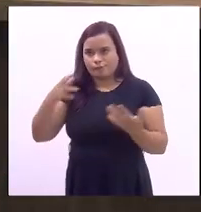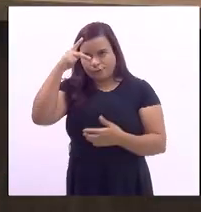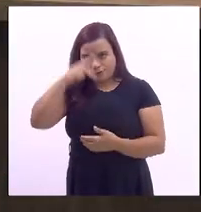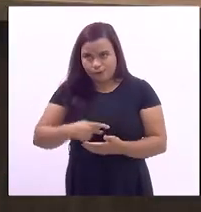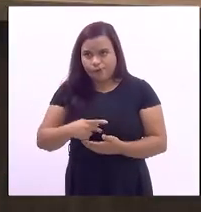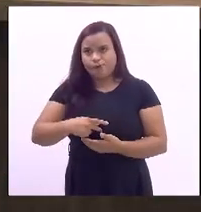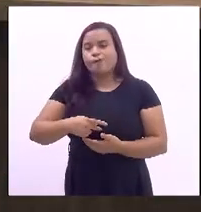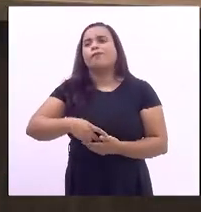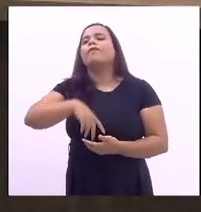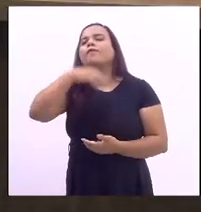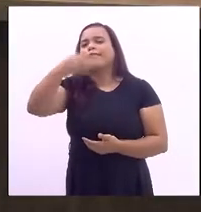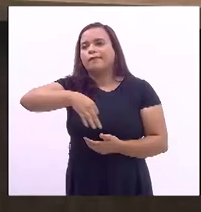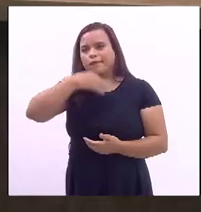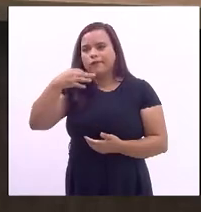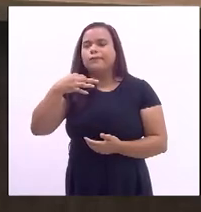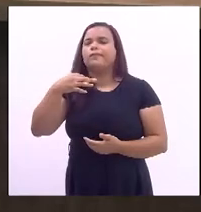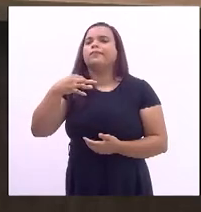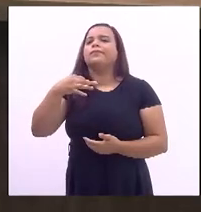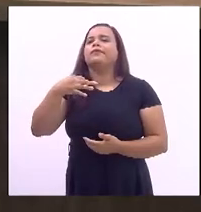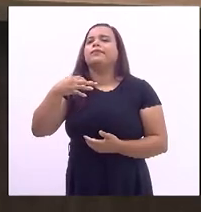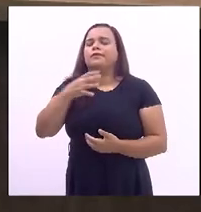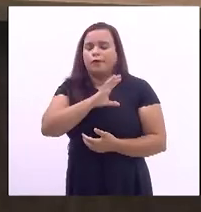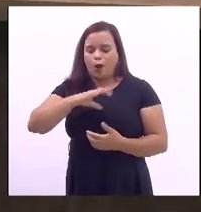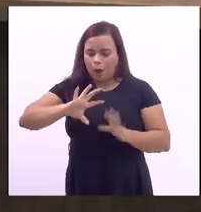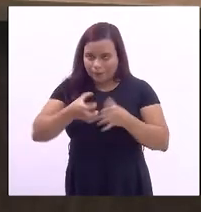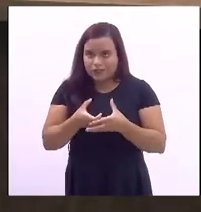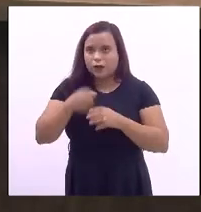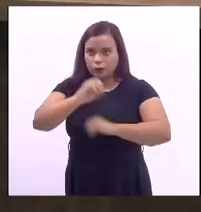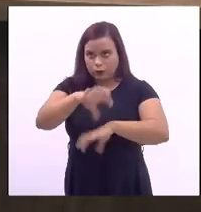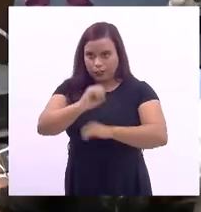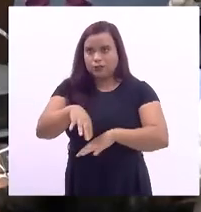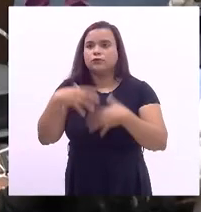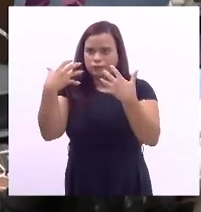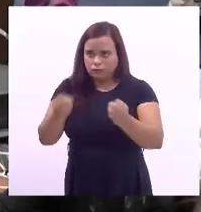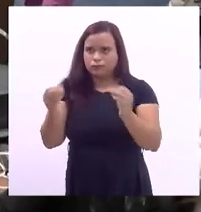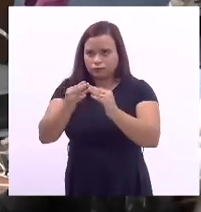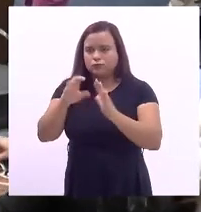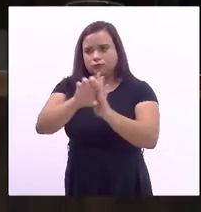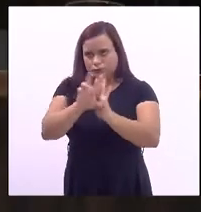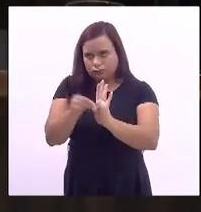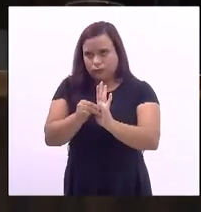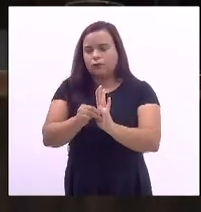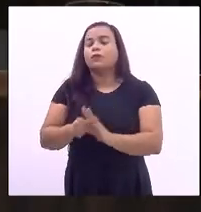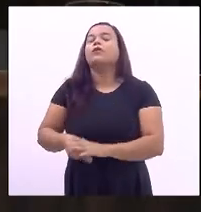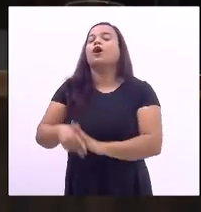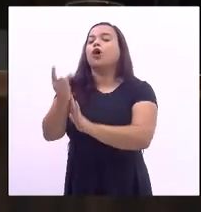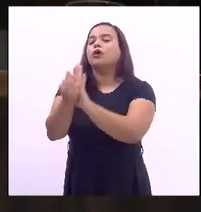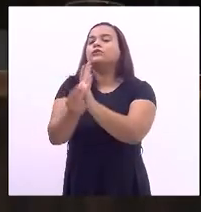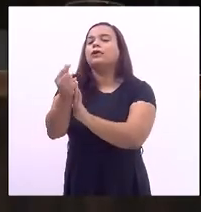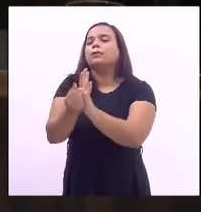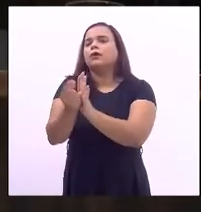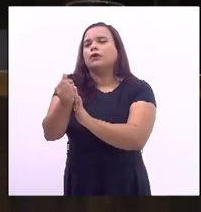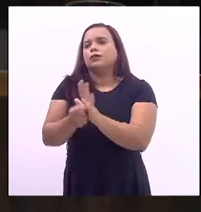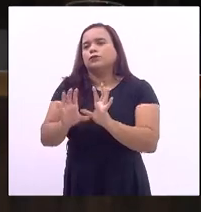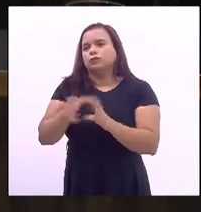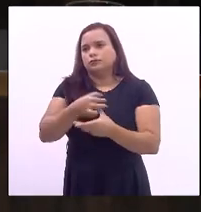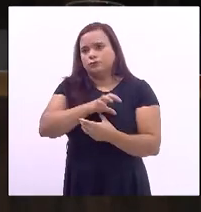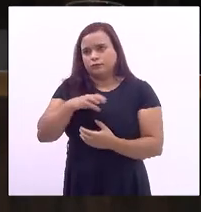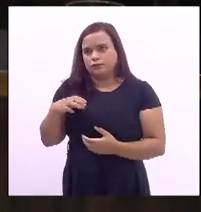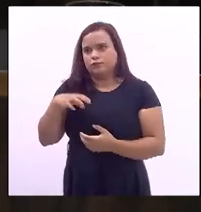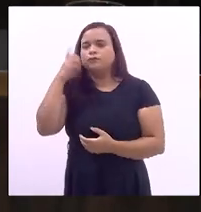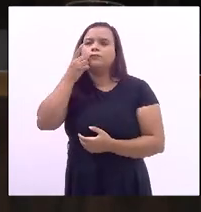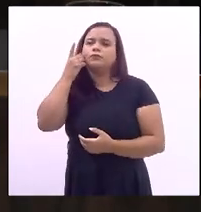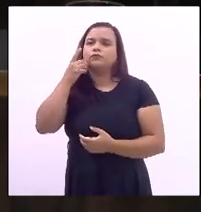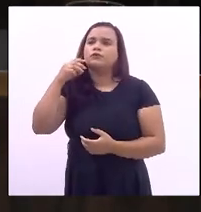apareceu da comissão de educação também é favorável com a emenda Ok pela comissão de orçamento Deputado Márcio Pacheco